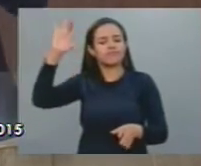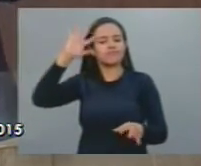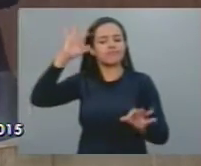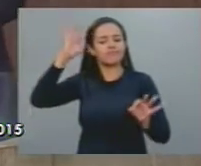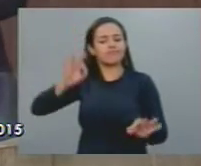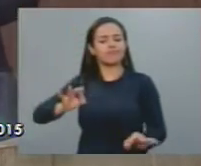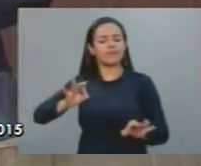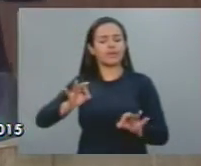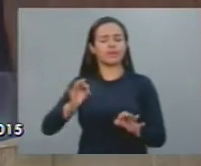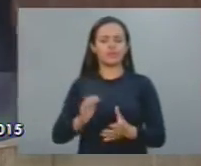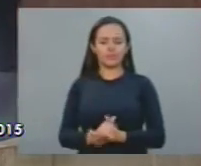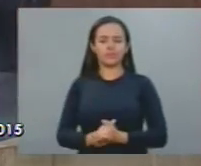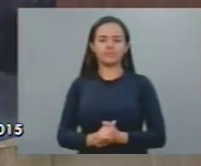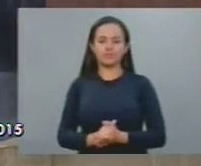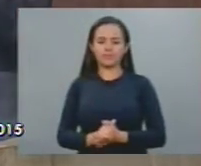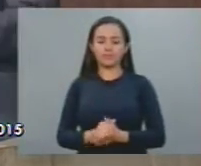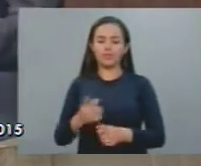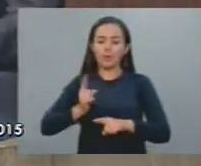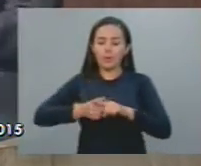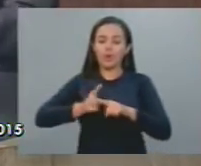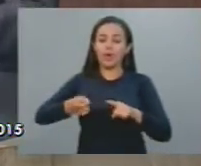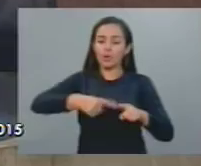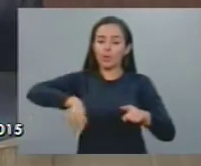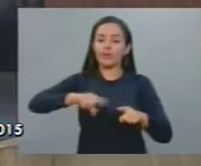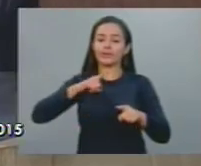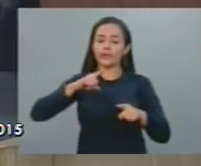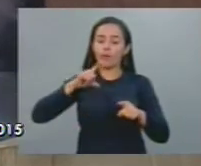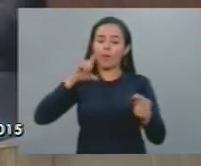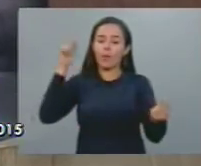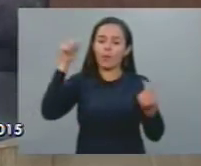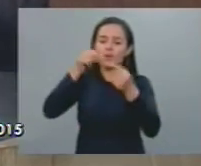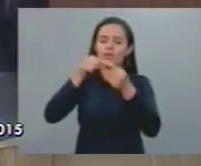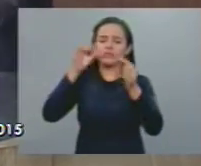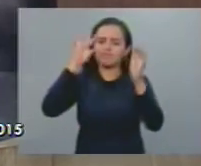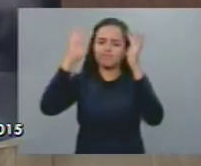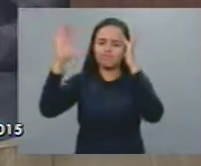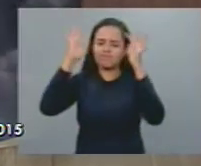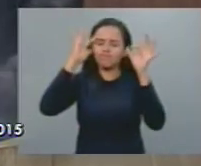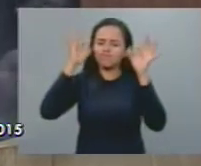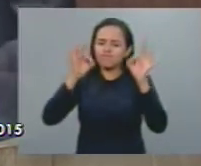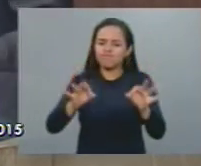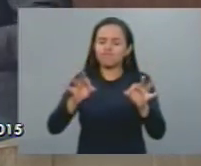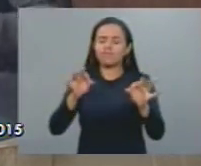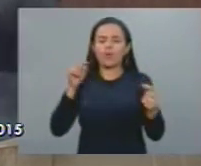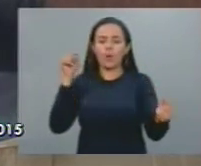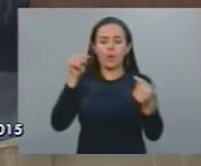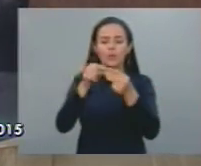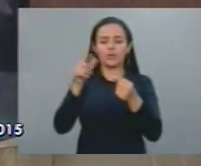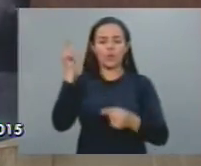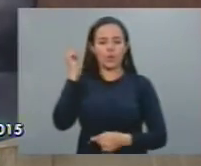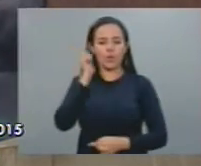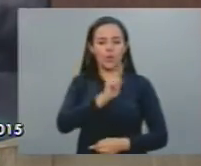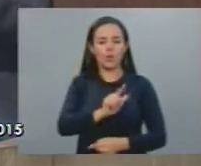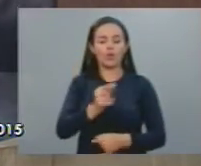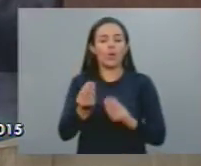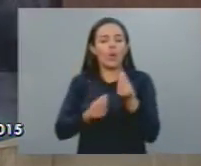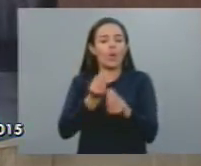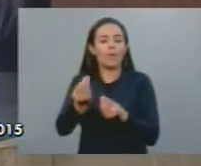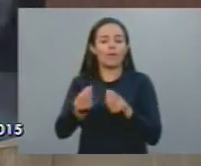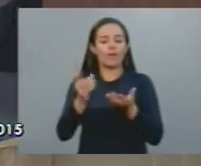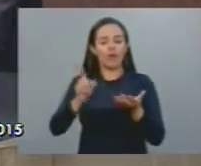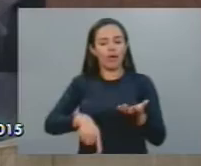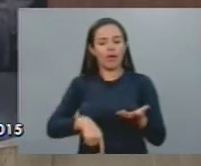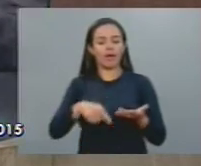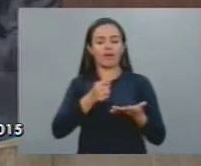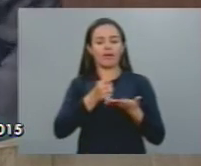convicção retórica, mas uma convicção que se concretiza e se materializa em solidariedade,